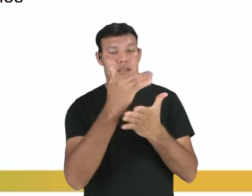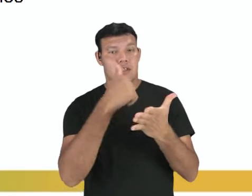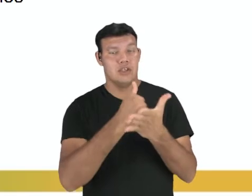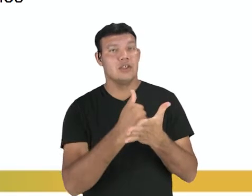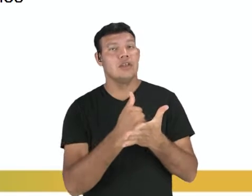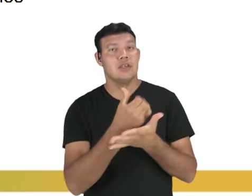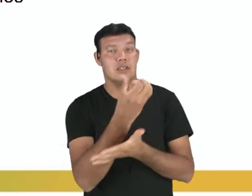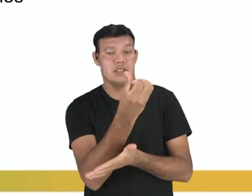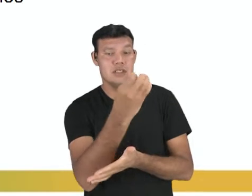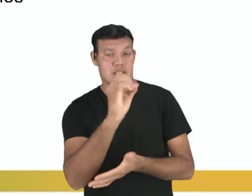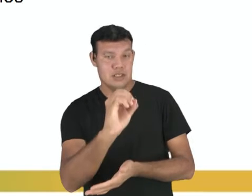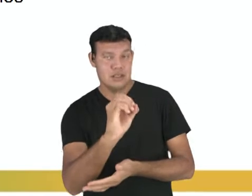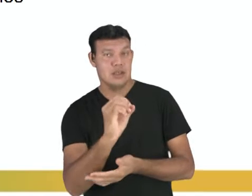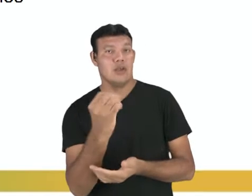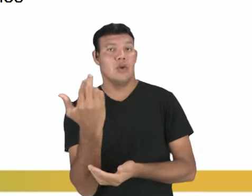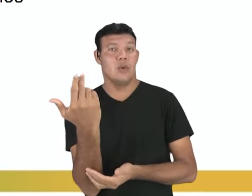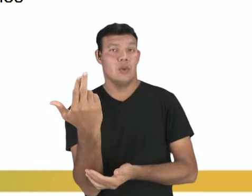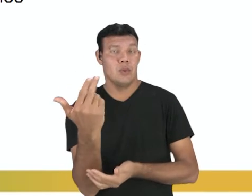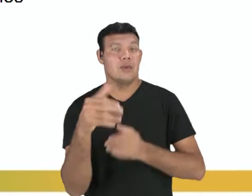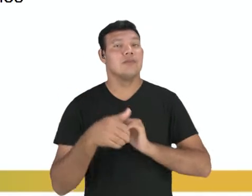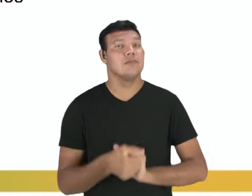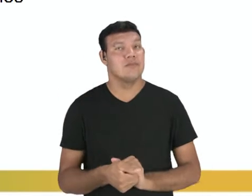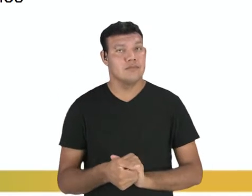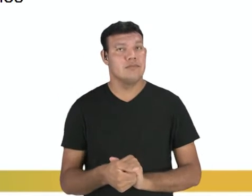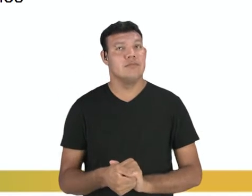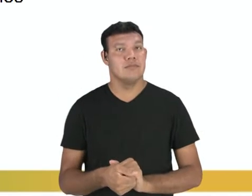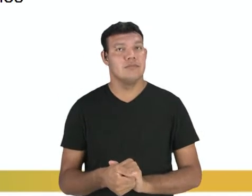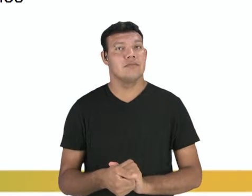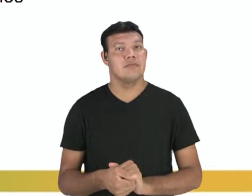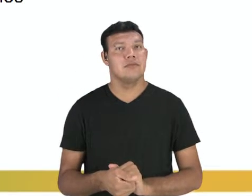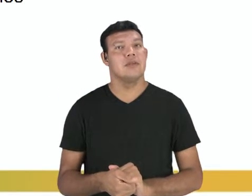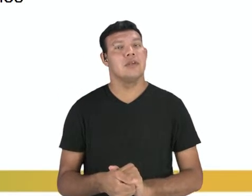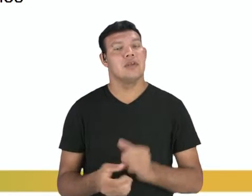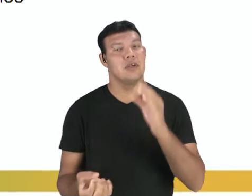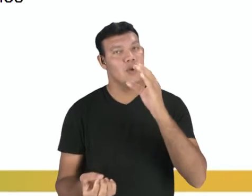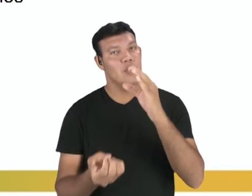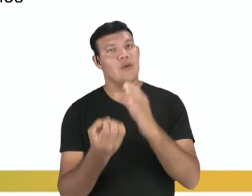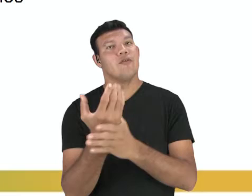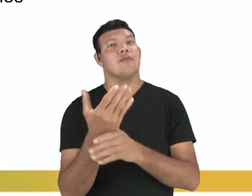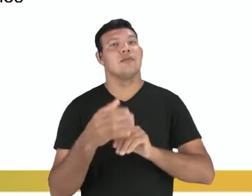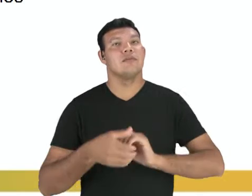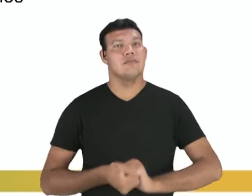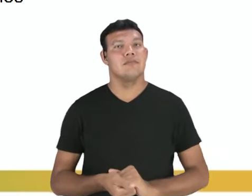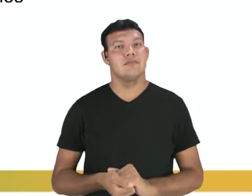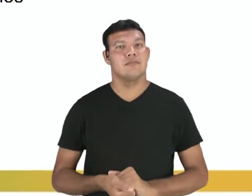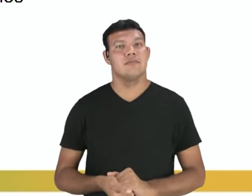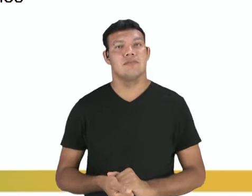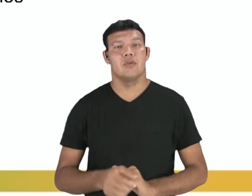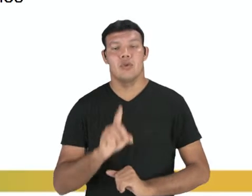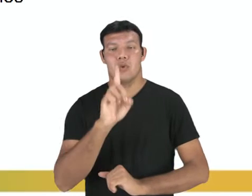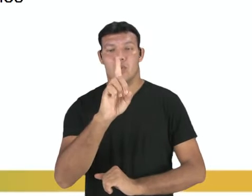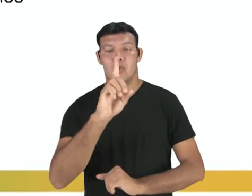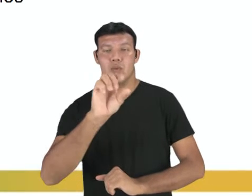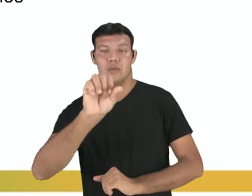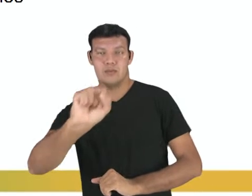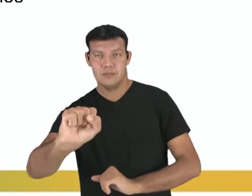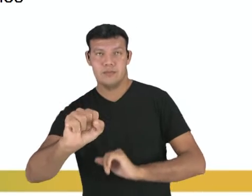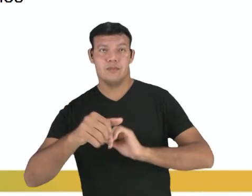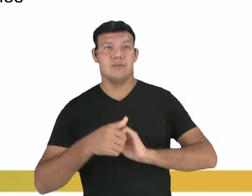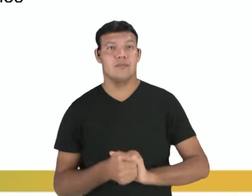60 partes iguais formam um arco correspondente a um segundo